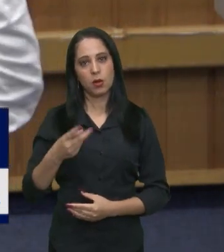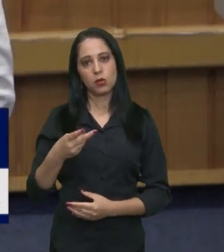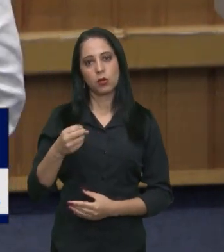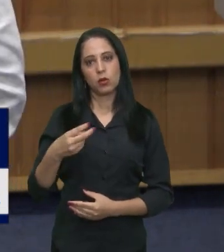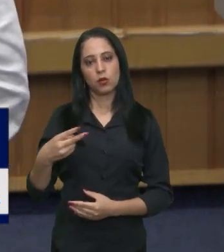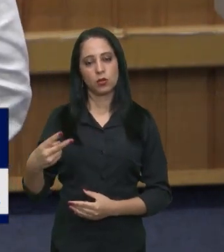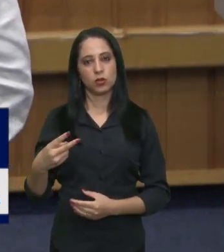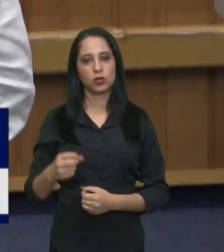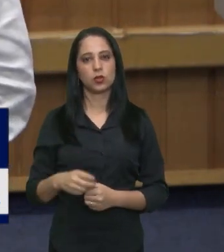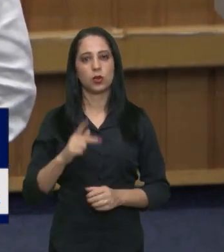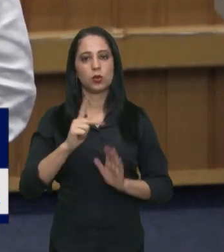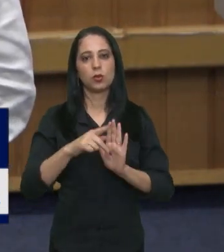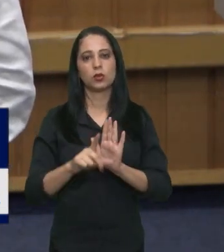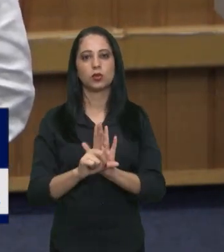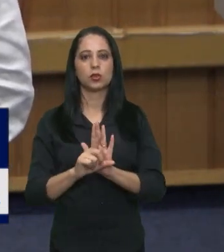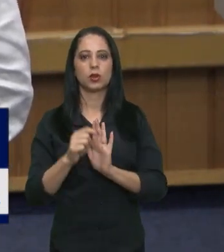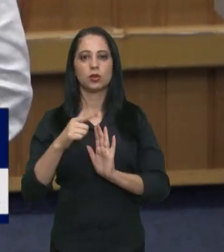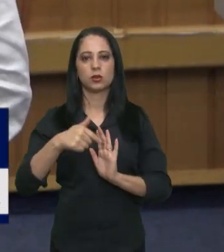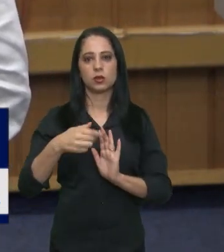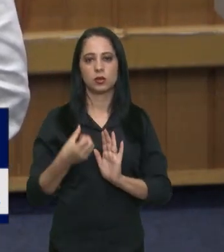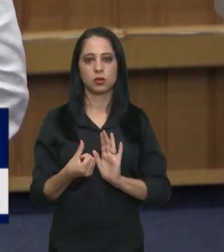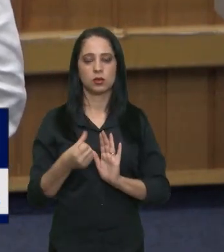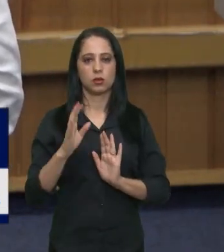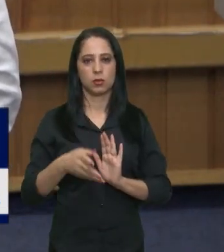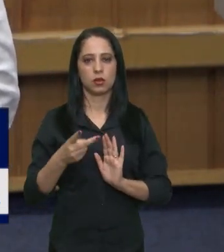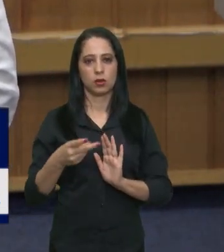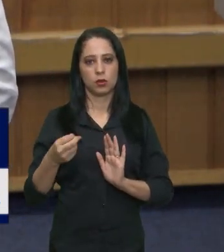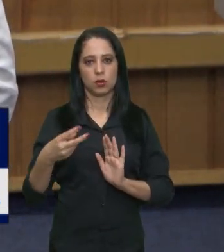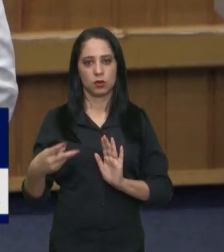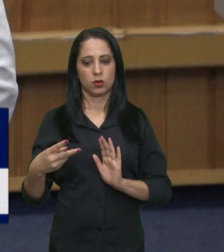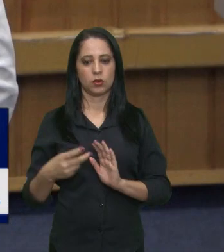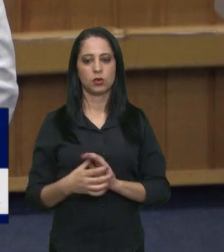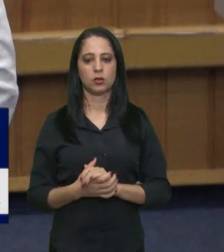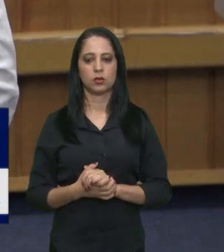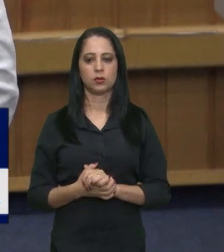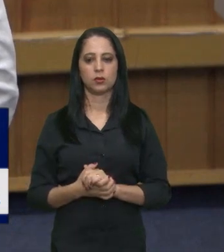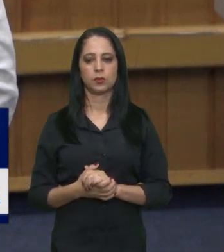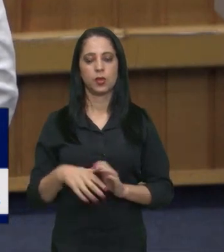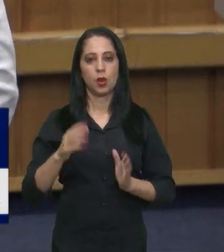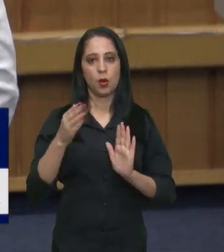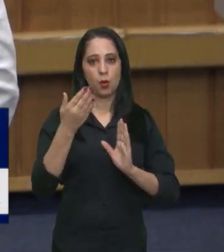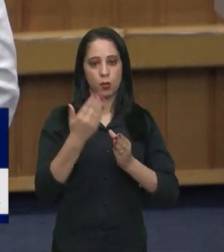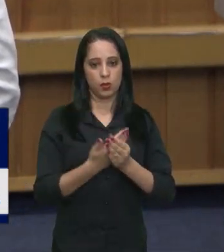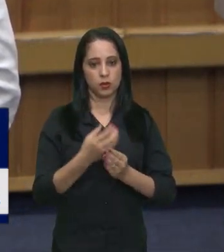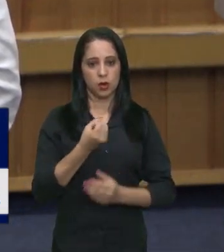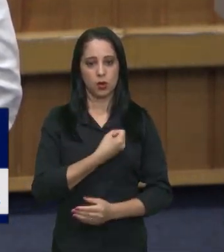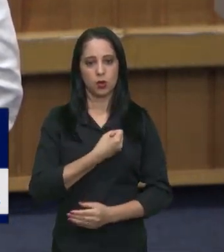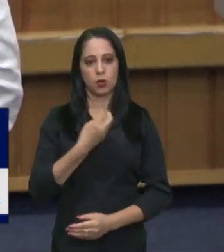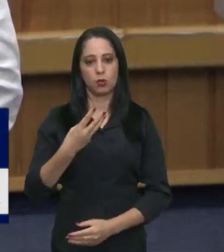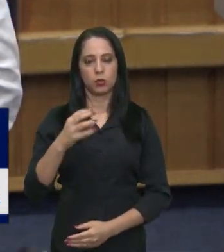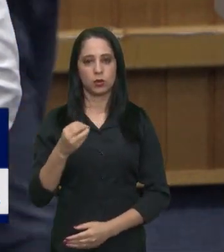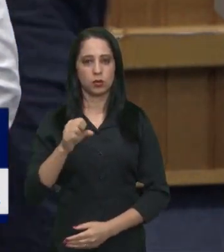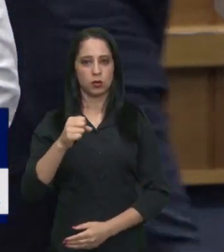2912/2022, projeto de lei número 76/2022. Processo número